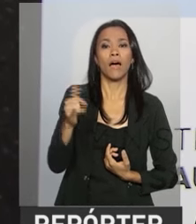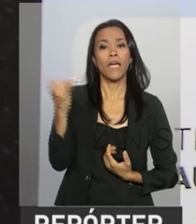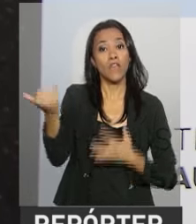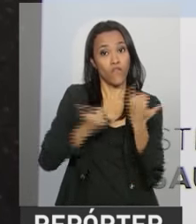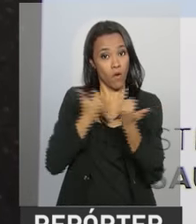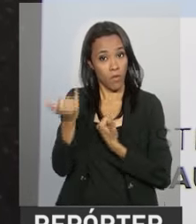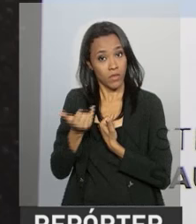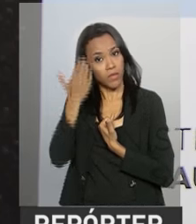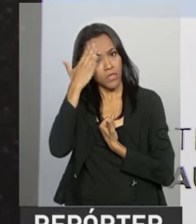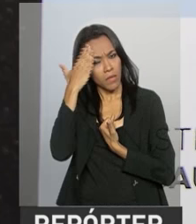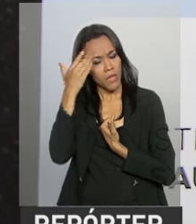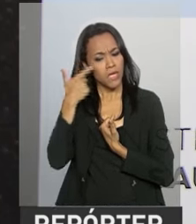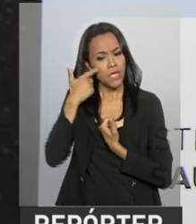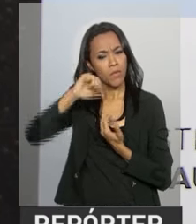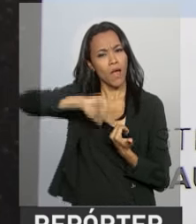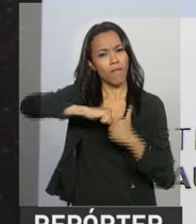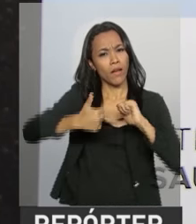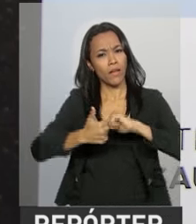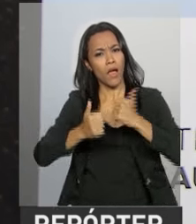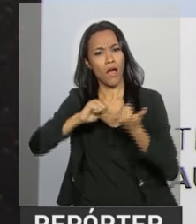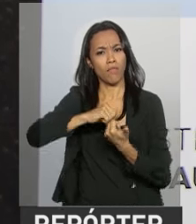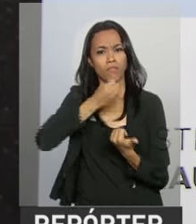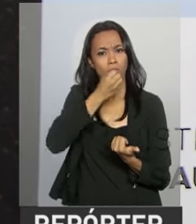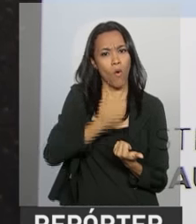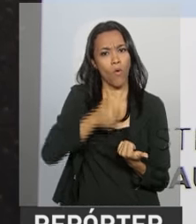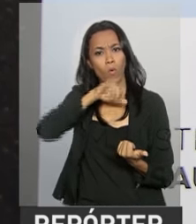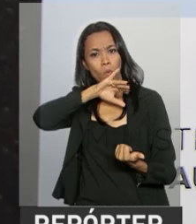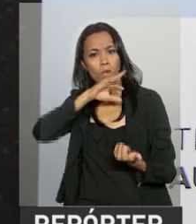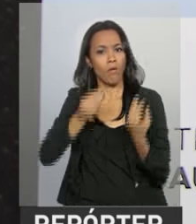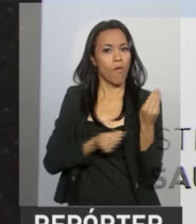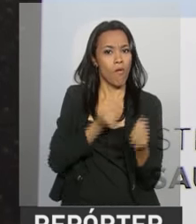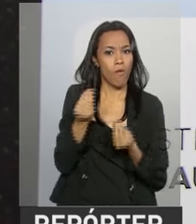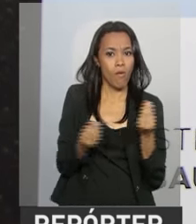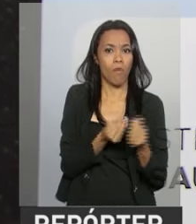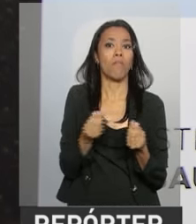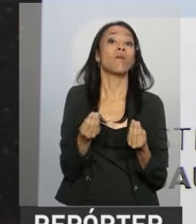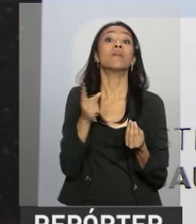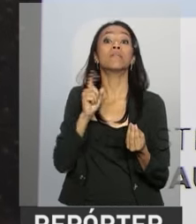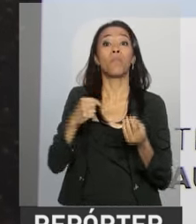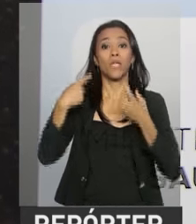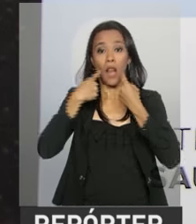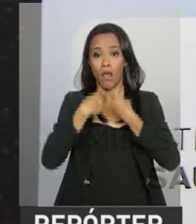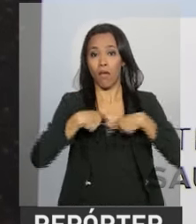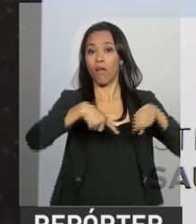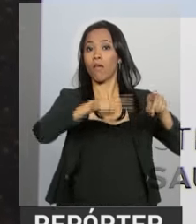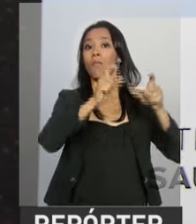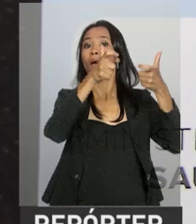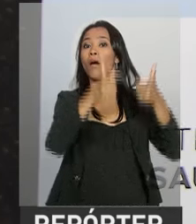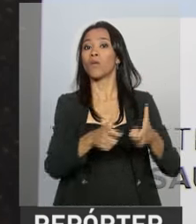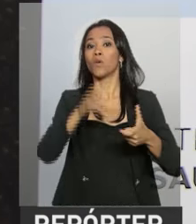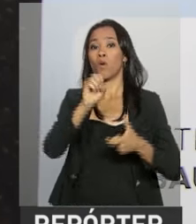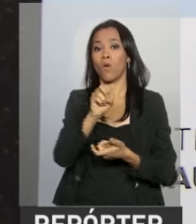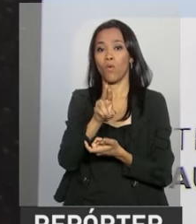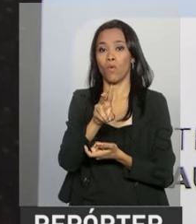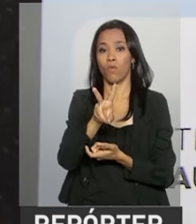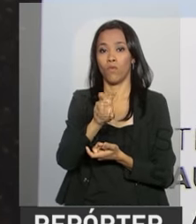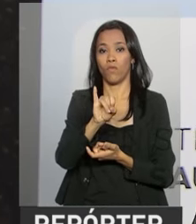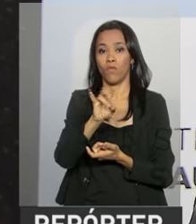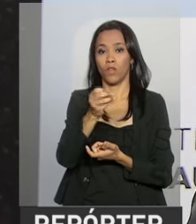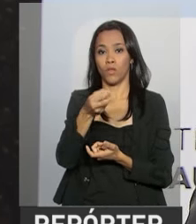serviço evidentemente se confirmar que recebeu o serviço senão ele vai ligar pra ouvidoria e as providências serão tomadas pelo